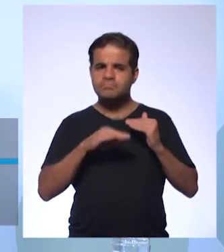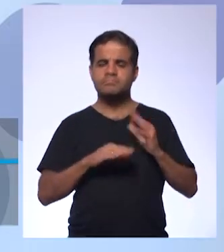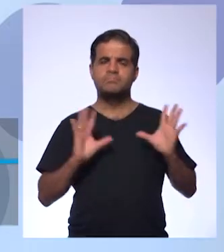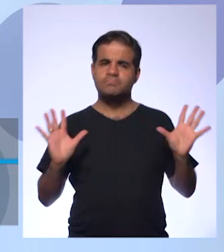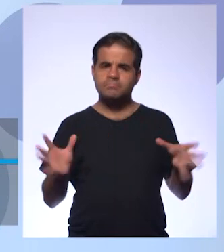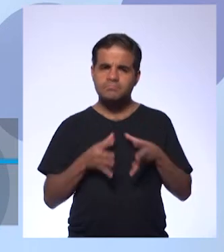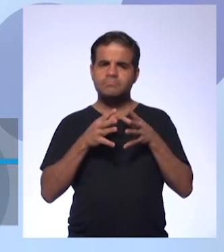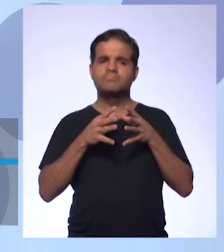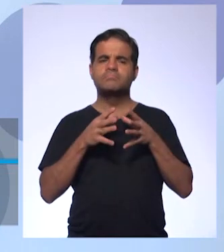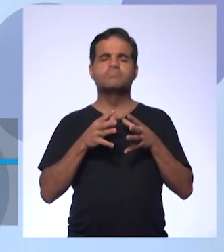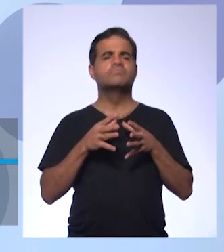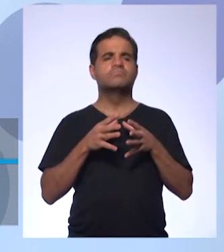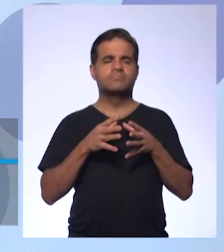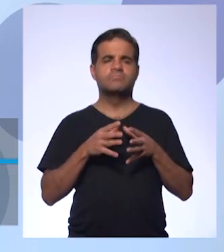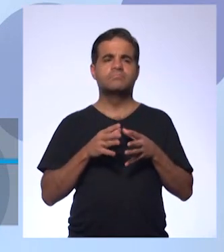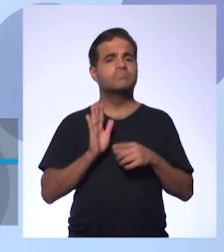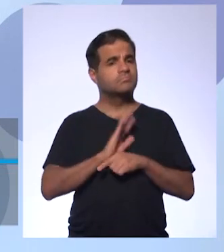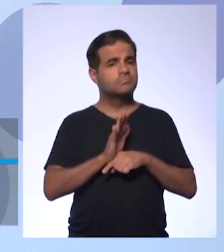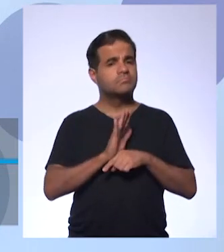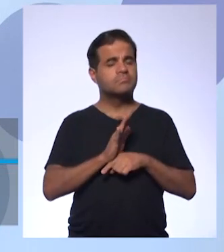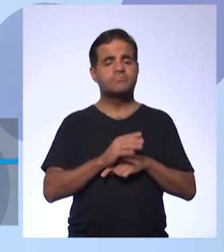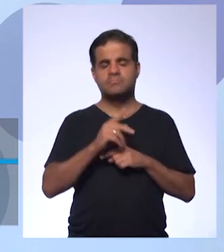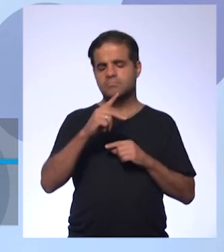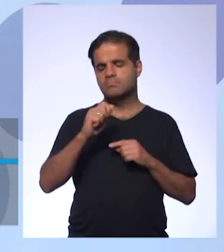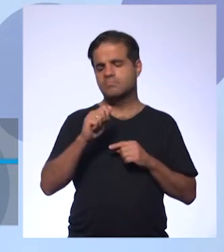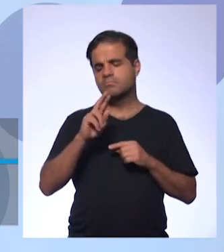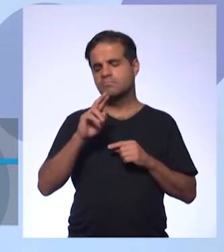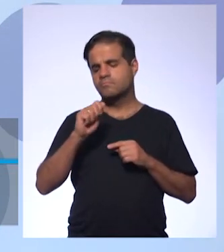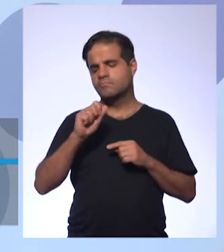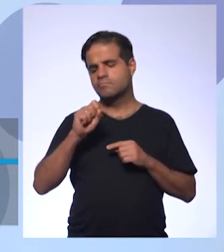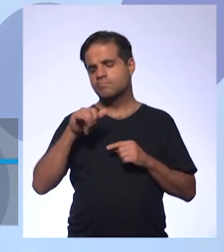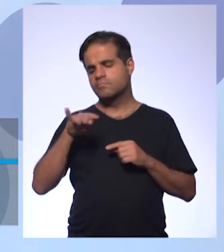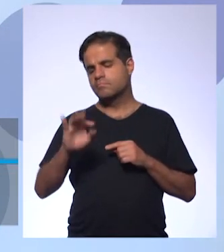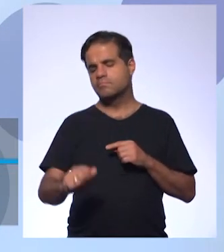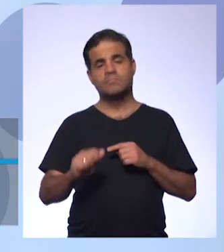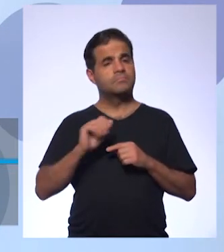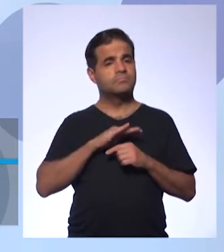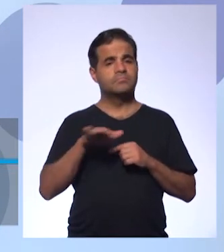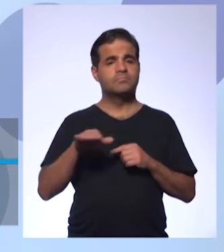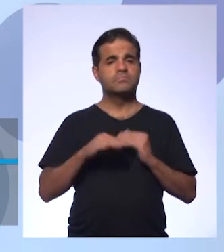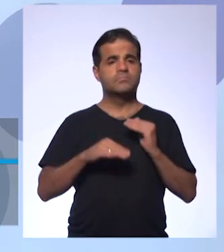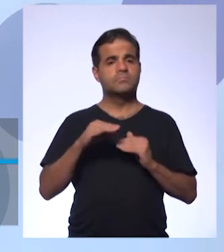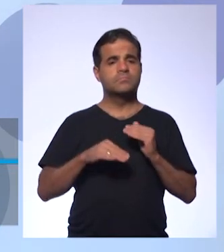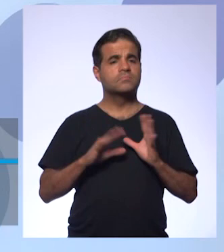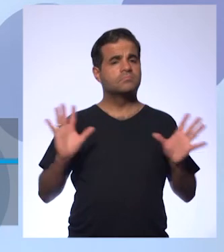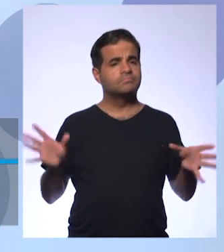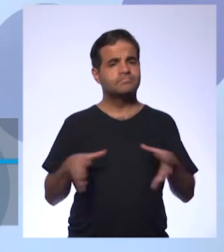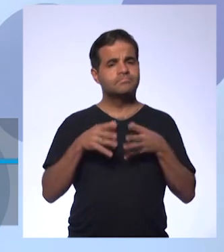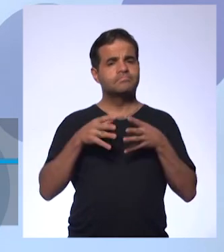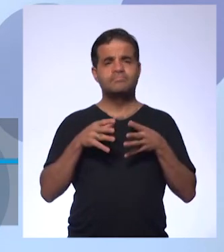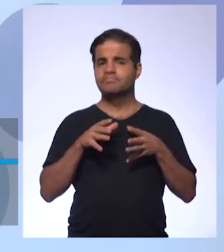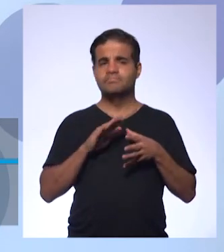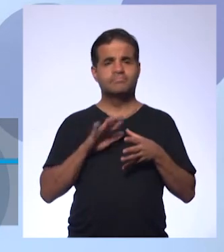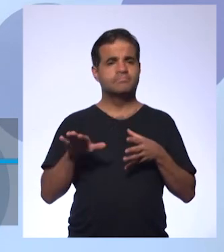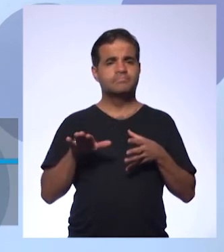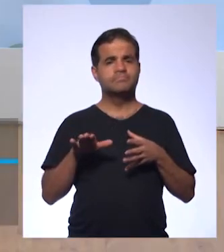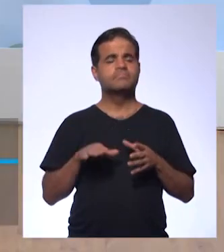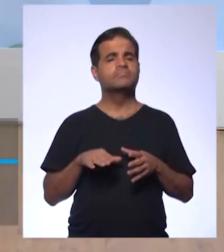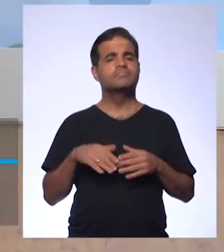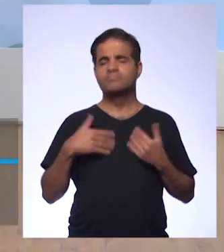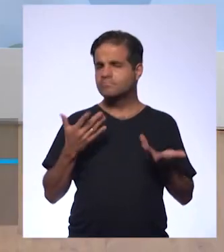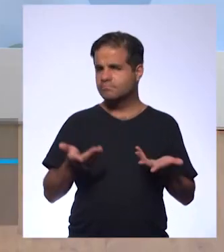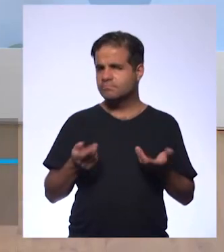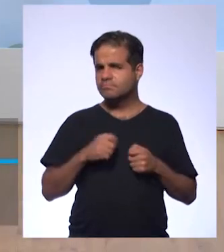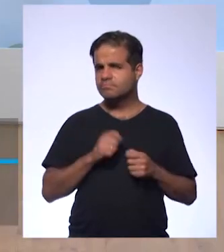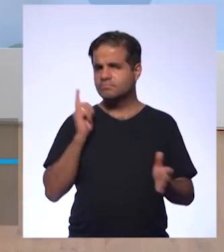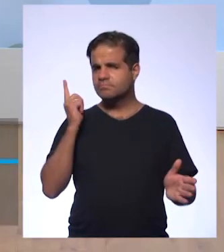mas do filme, né? Parasita. Isso, do filme Parasita e da desigualdade de classes, que aparece. Vamos fazendo uma